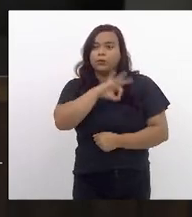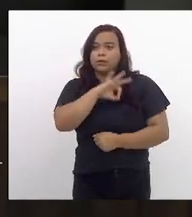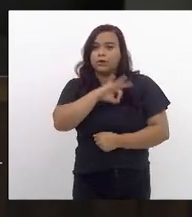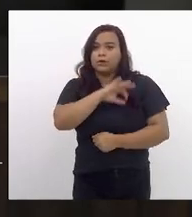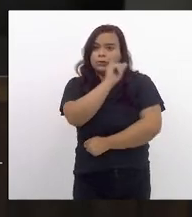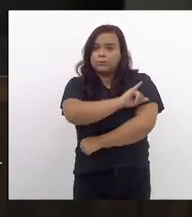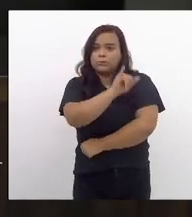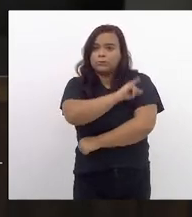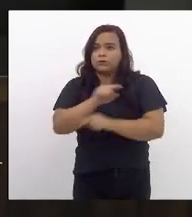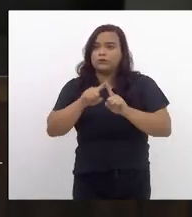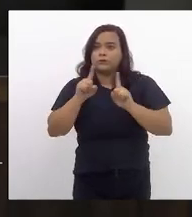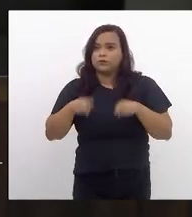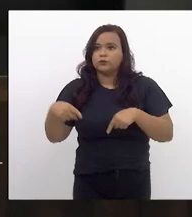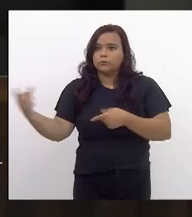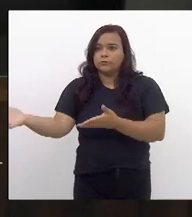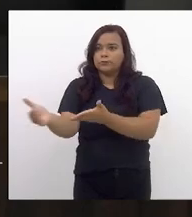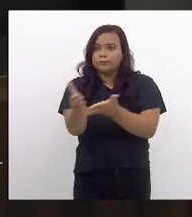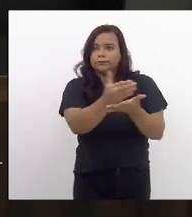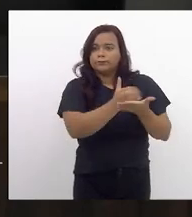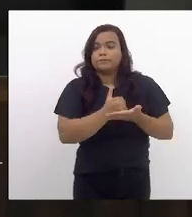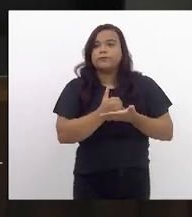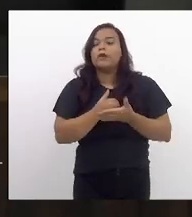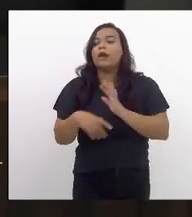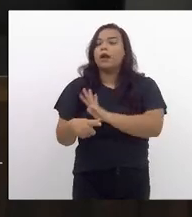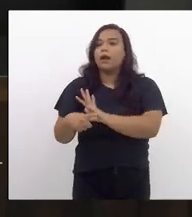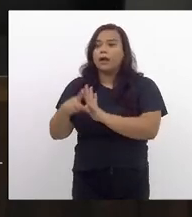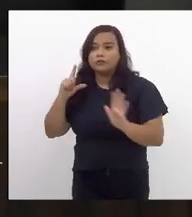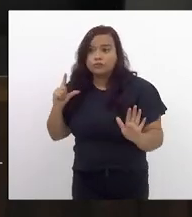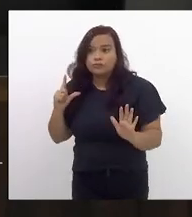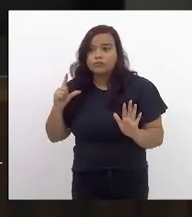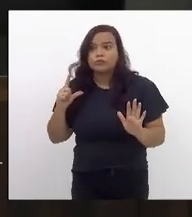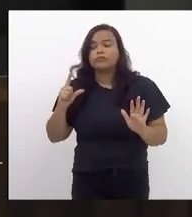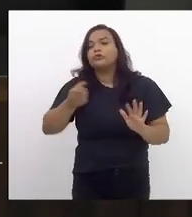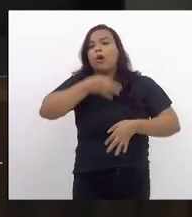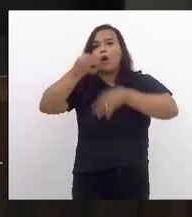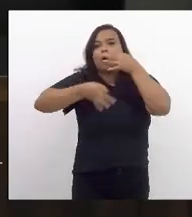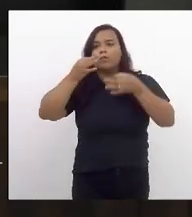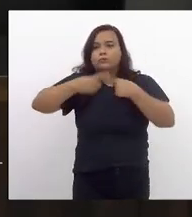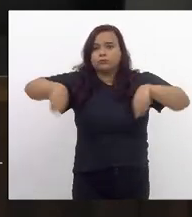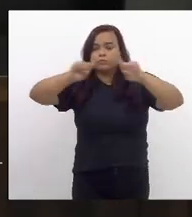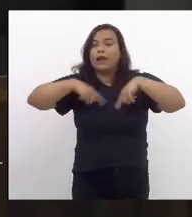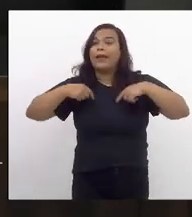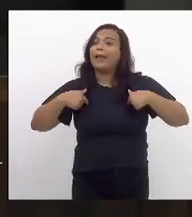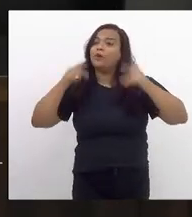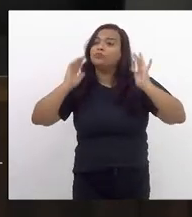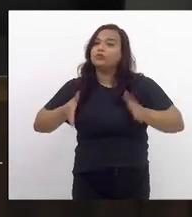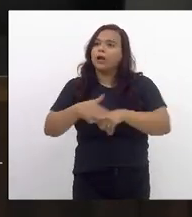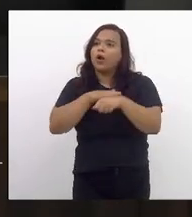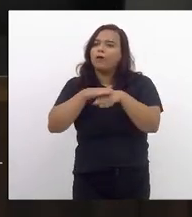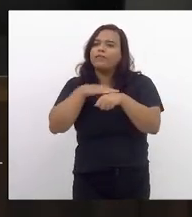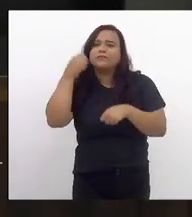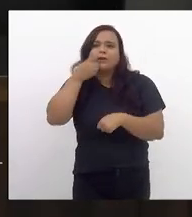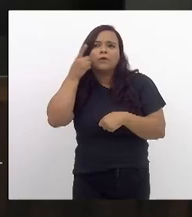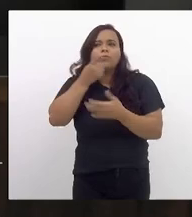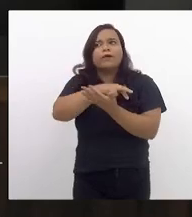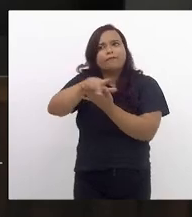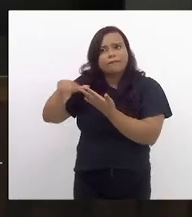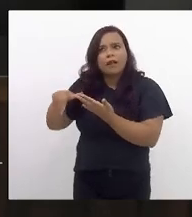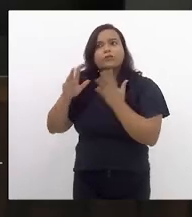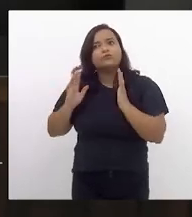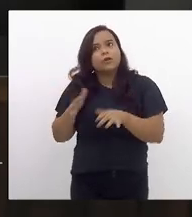nós cantarmos e colhermos os pareceres, eu conversei com muitos deputados e a ideia é